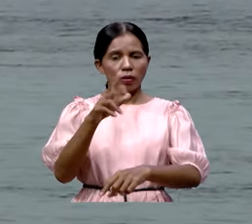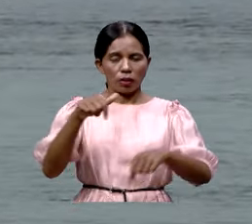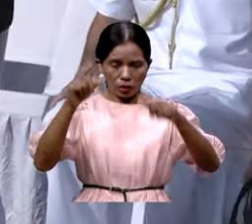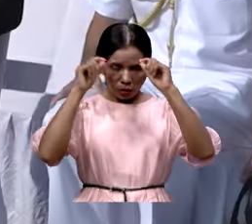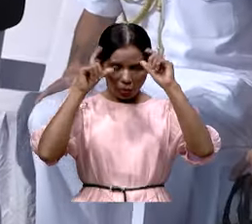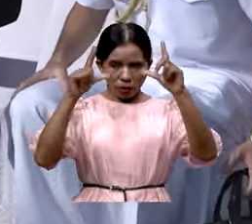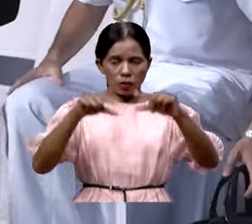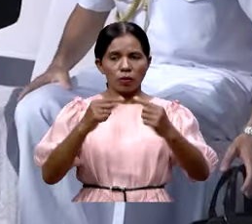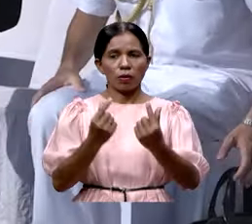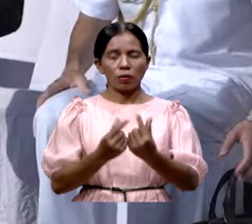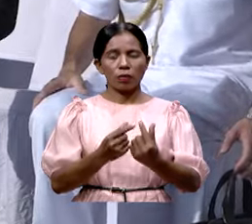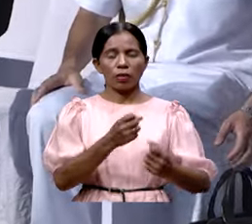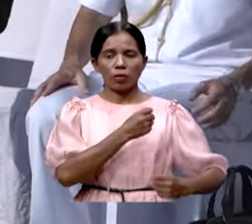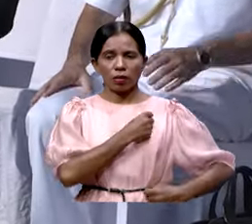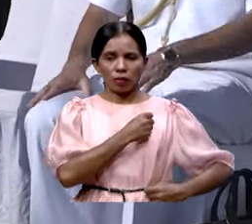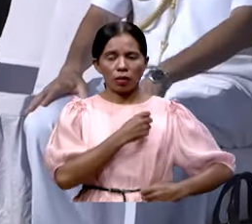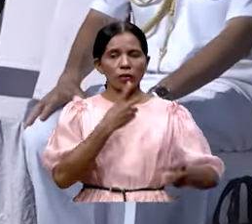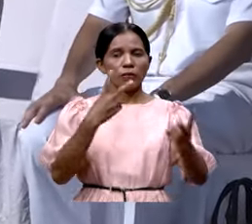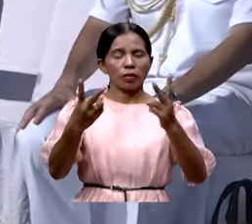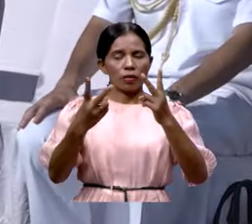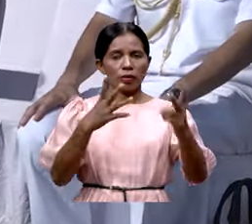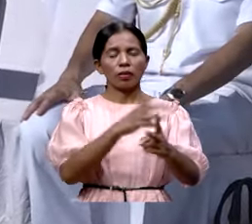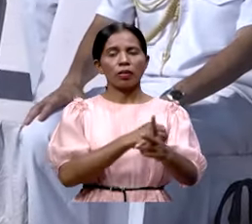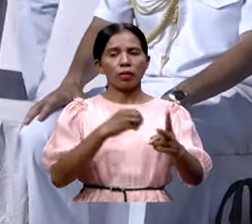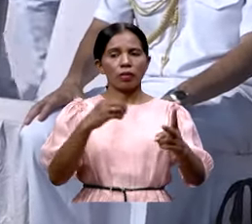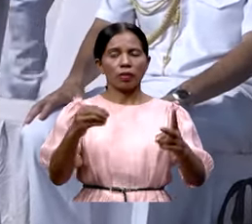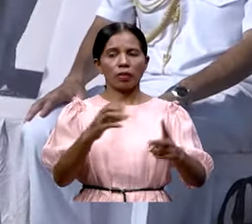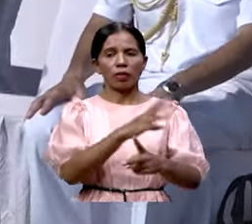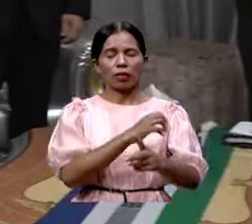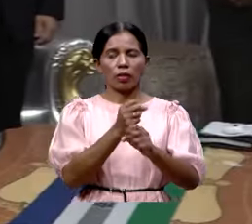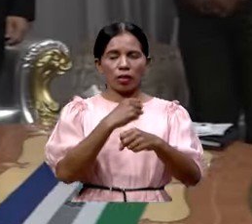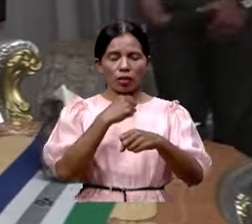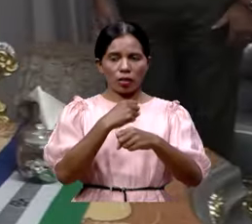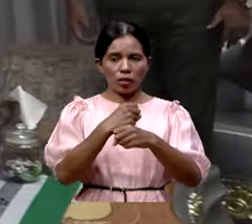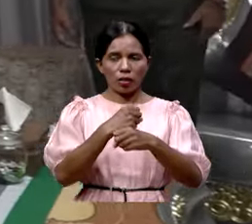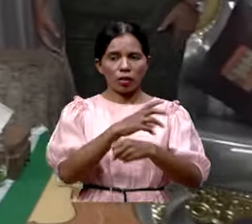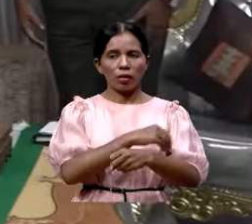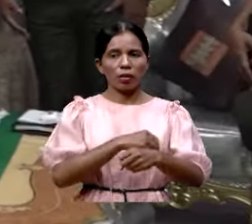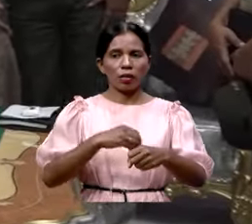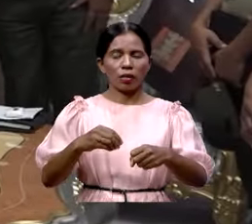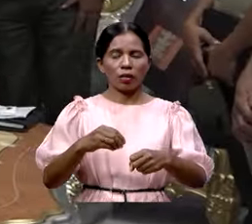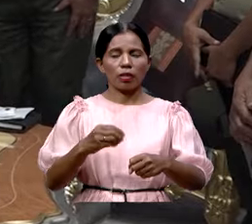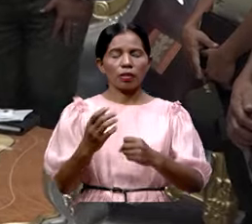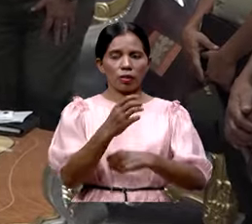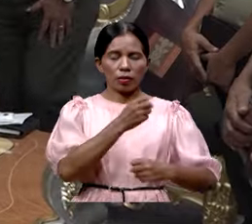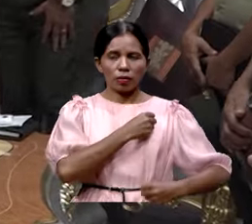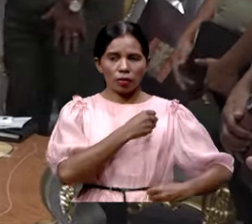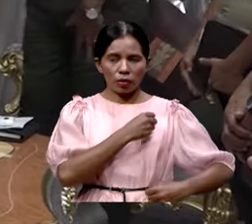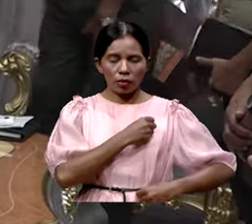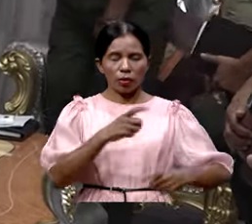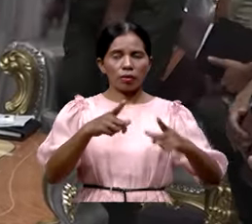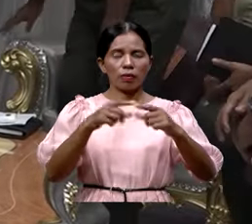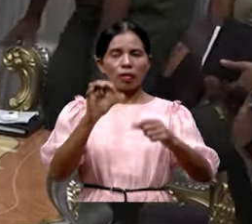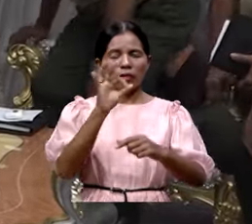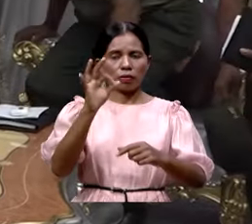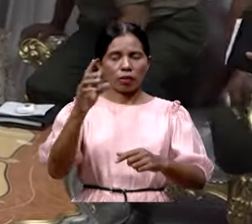Timor-Leste, equipa militar se Japão, né? Se visita Museu Resistência. No mos se halau jogo futebol amizade entre militar japonês no FFDTL e